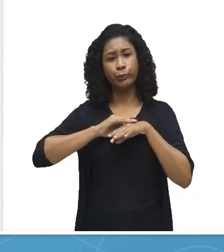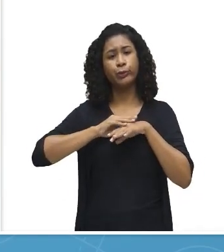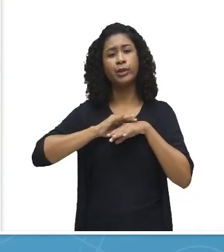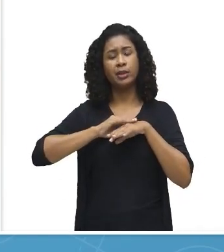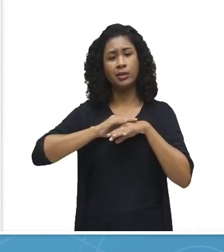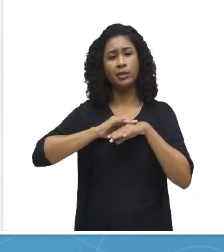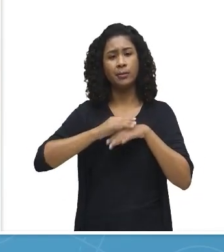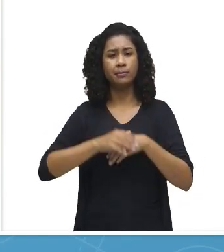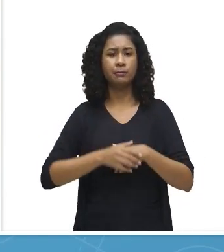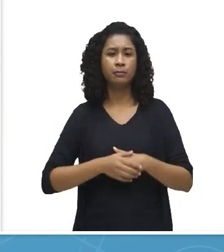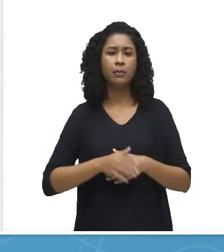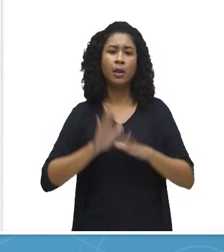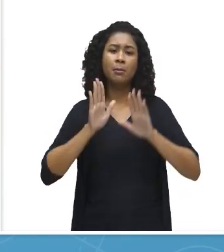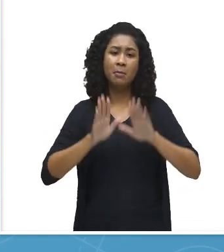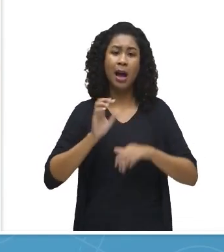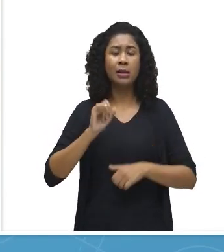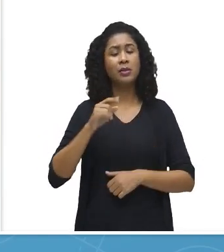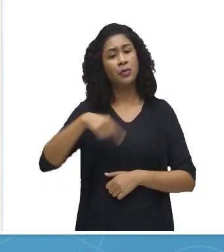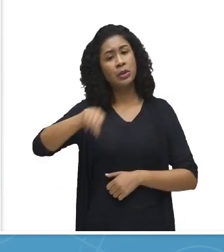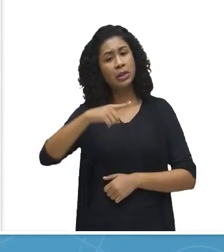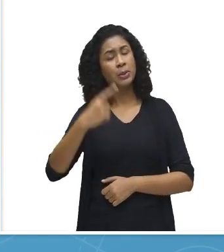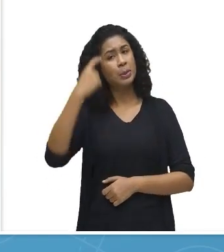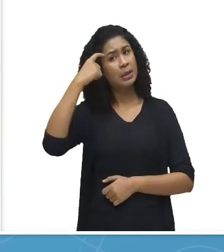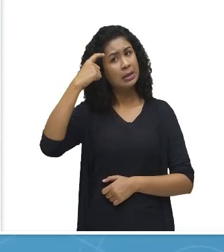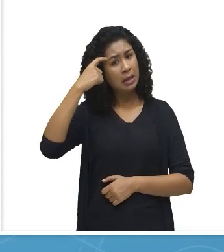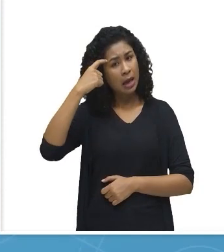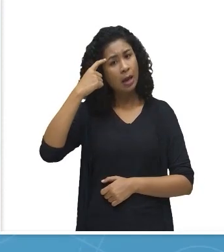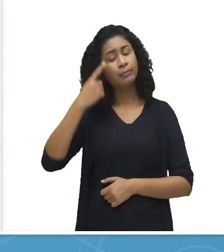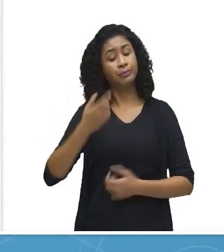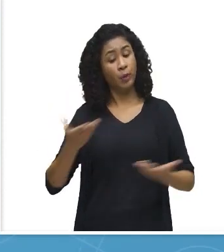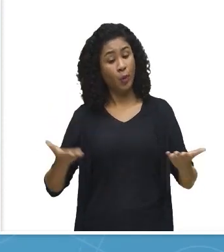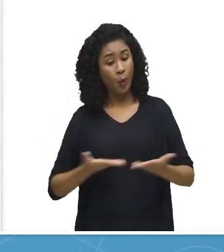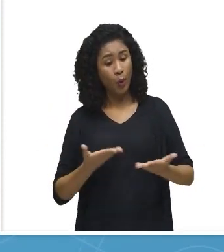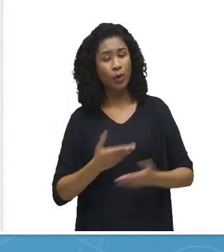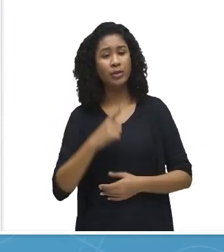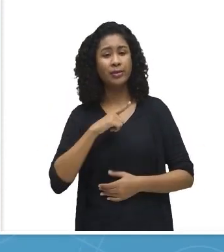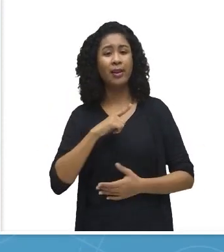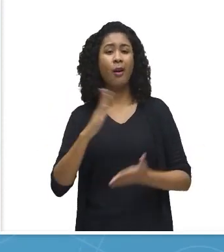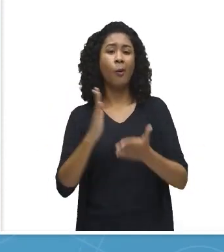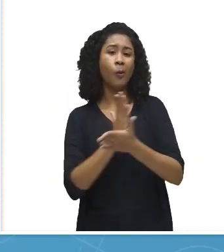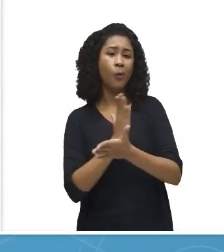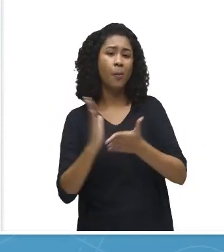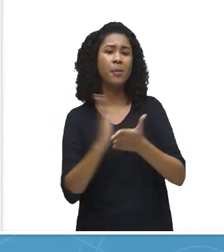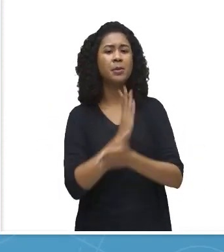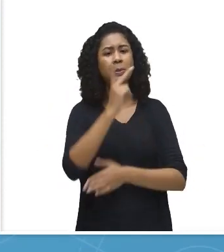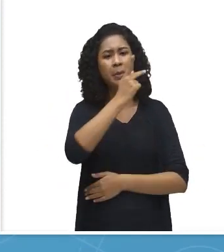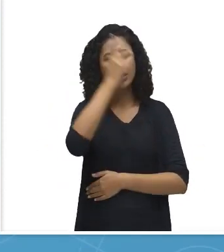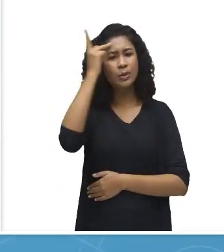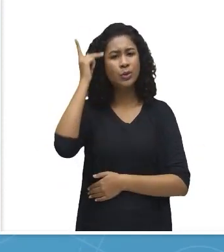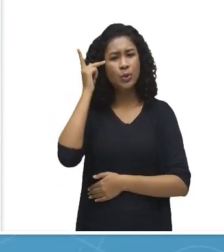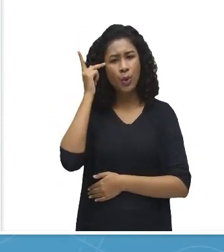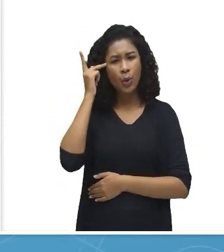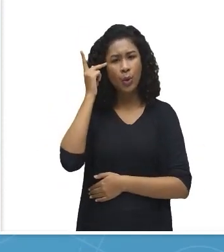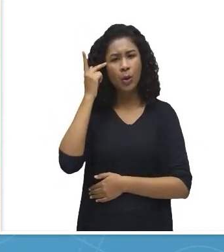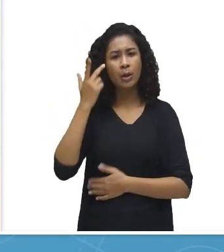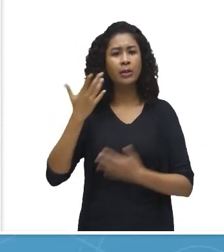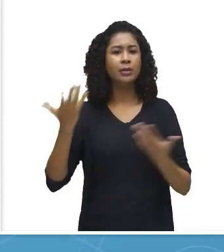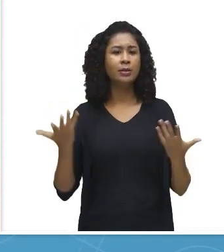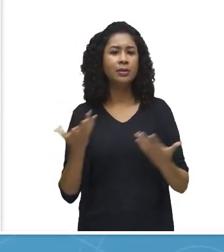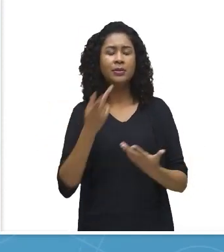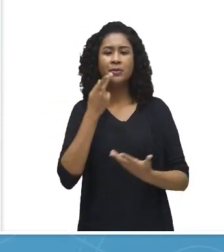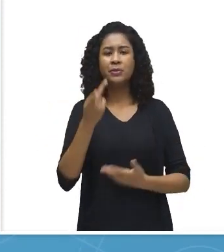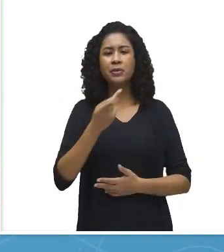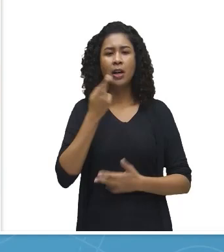nós vemos muitas das vezes, inclusive nos dias de hoje, pessoas que sedimentam, que falam